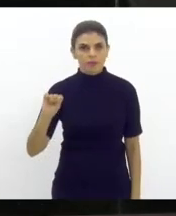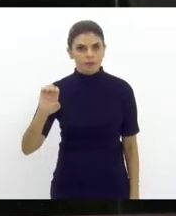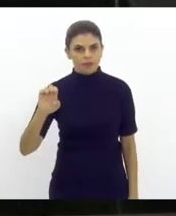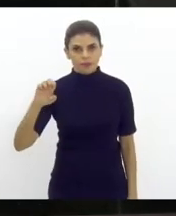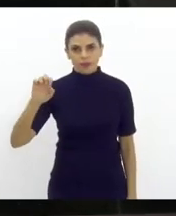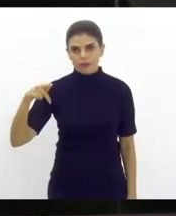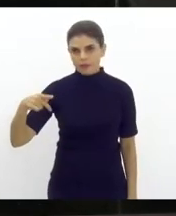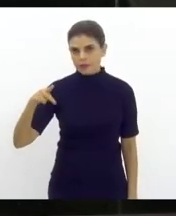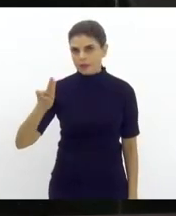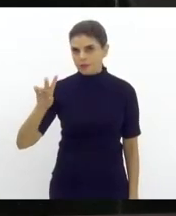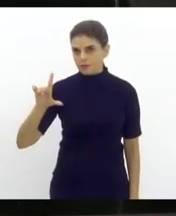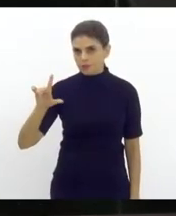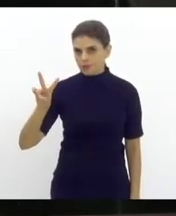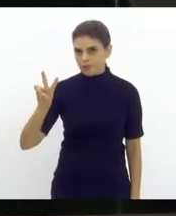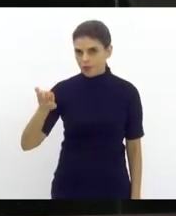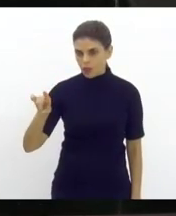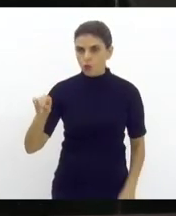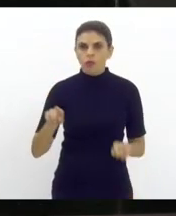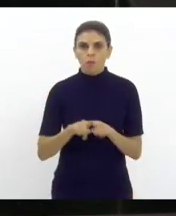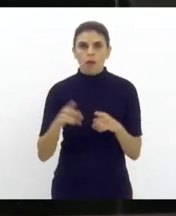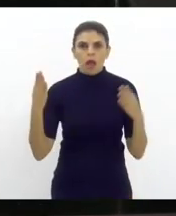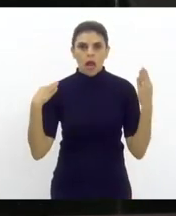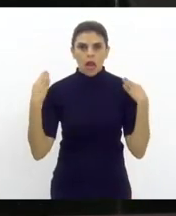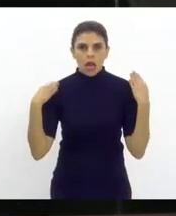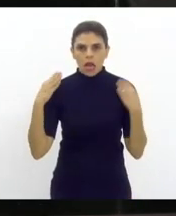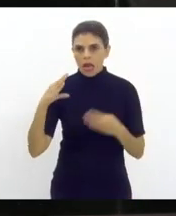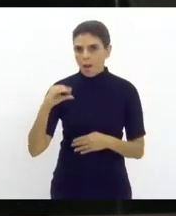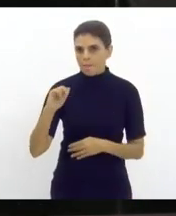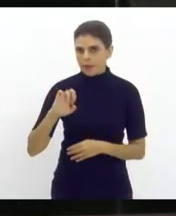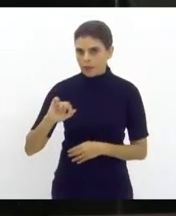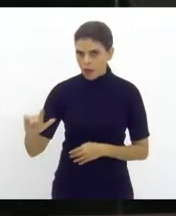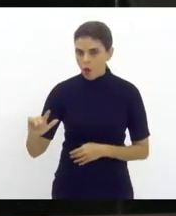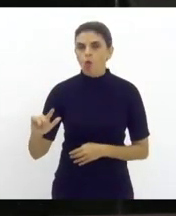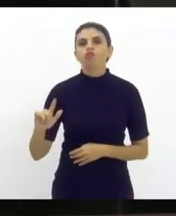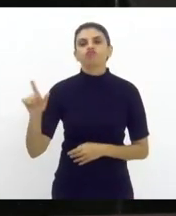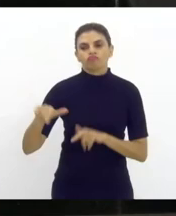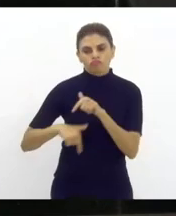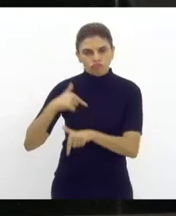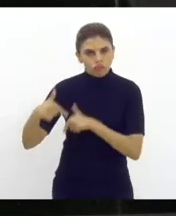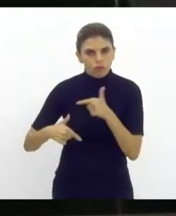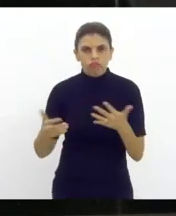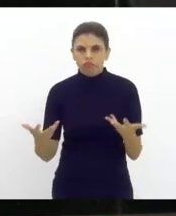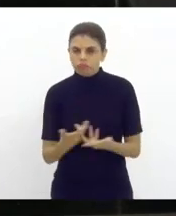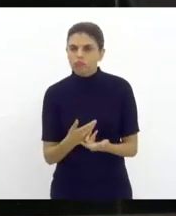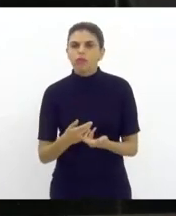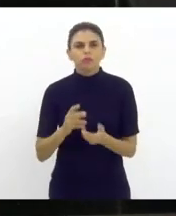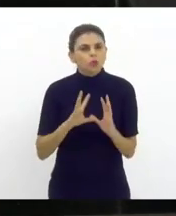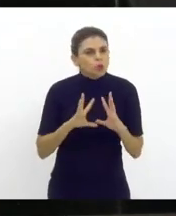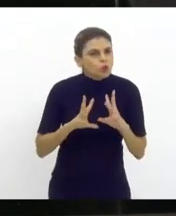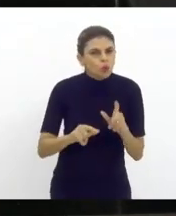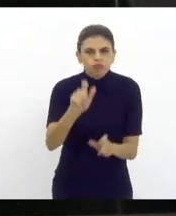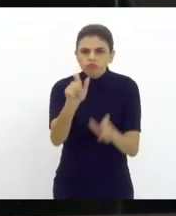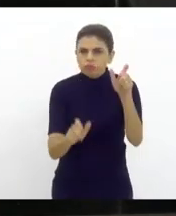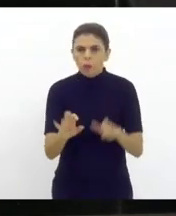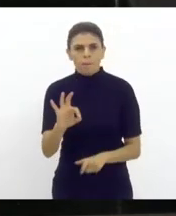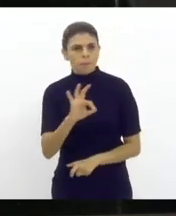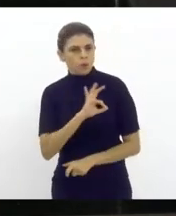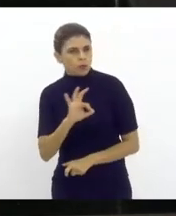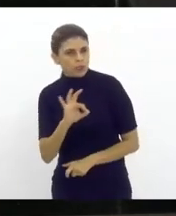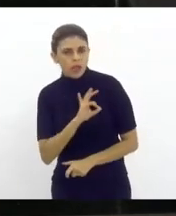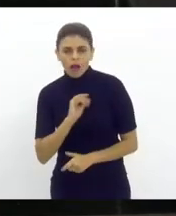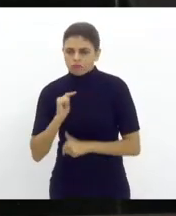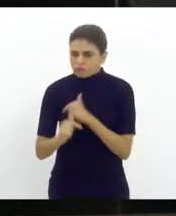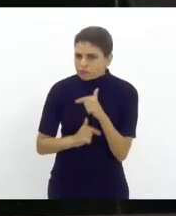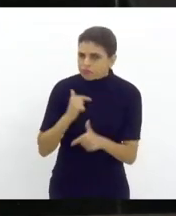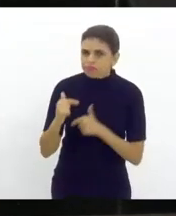posso esquecer também o capitão colombini também tem feito um excelente trabalho Capitão Porto todos os policiais os praças que